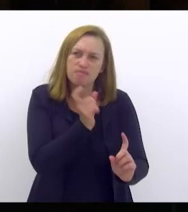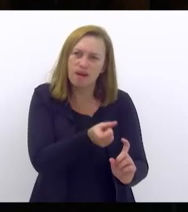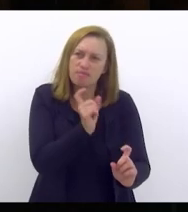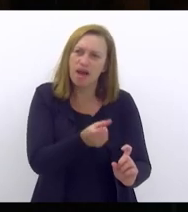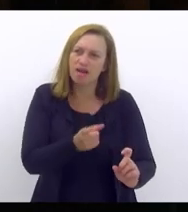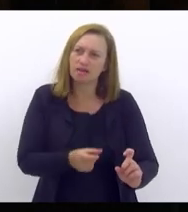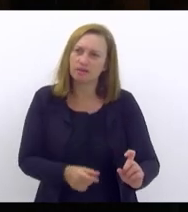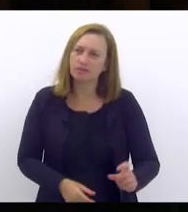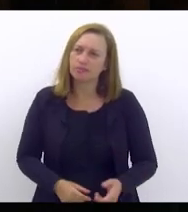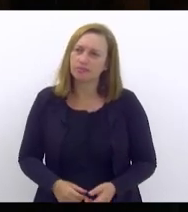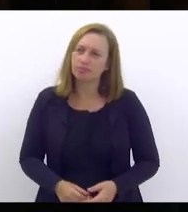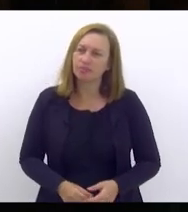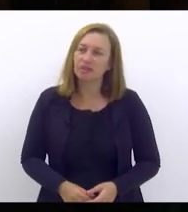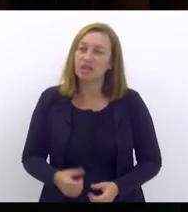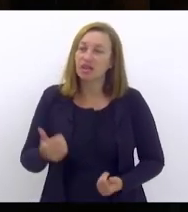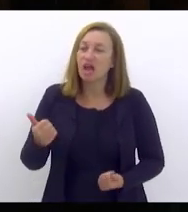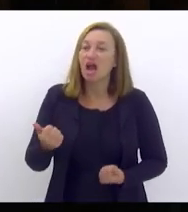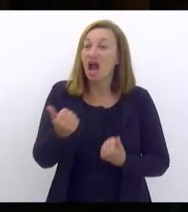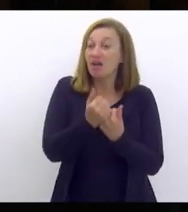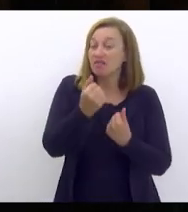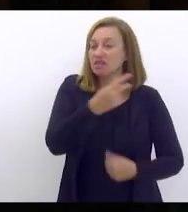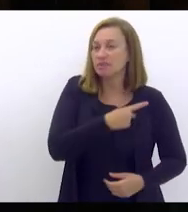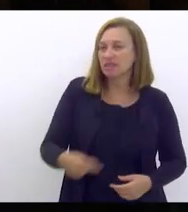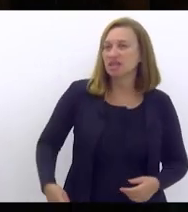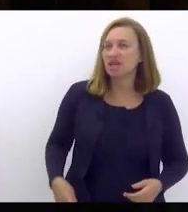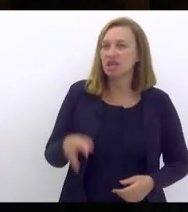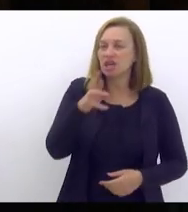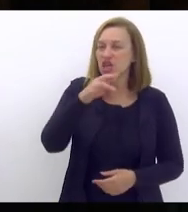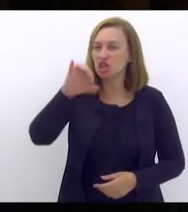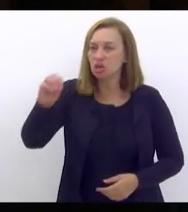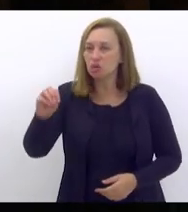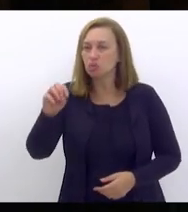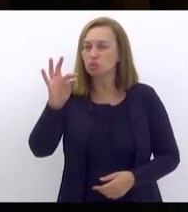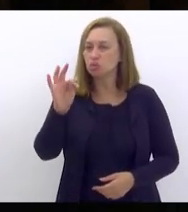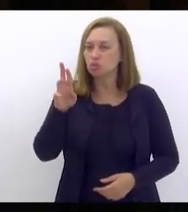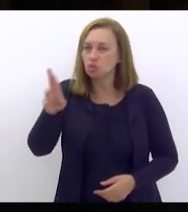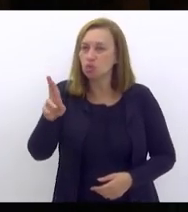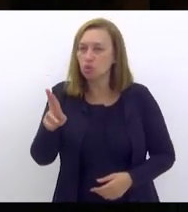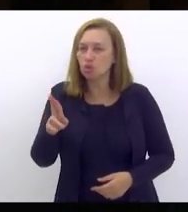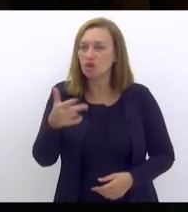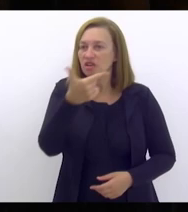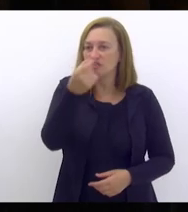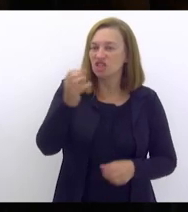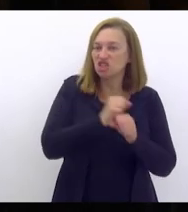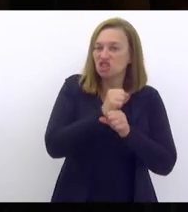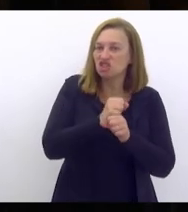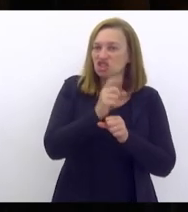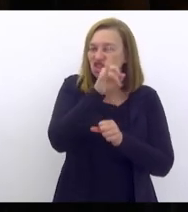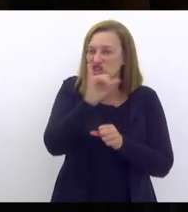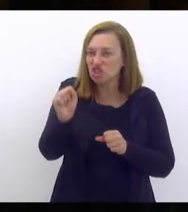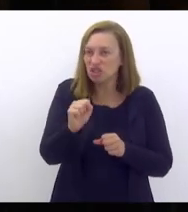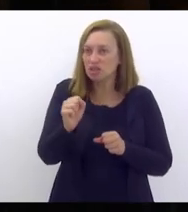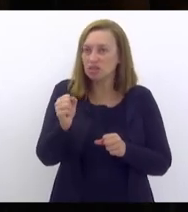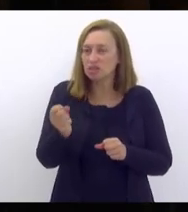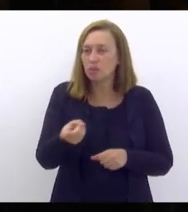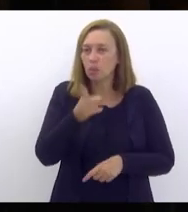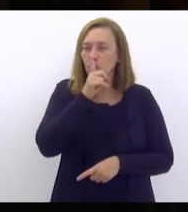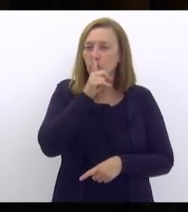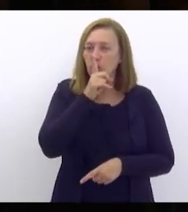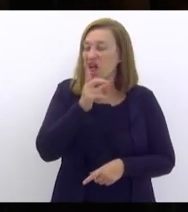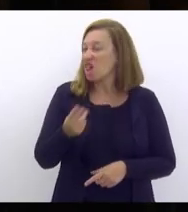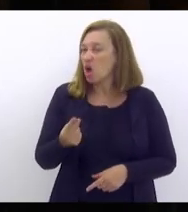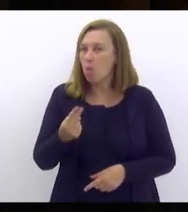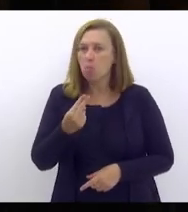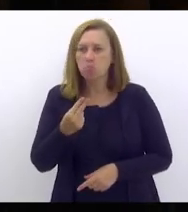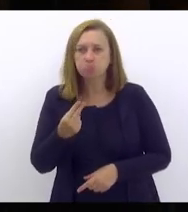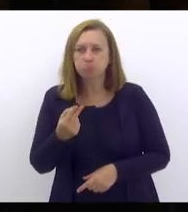Deixou a vice-presidente da Rio Tour por 20 dias sem falar com ele e não deu oportunidade,